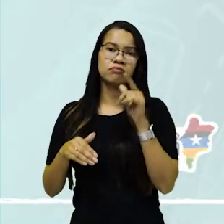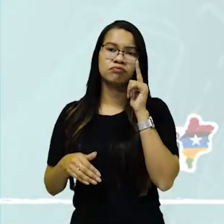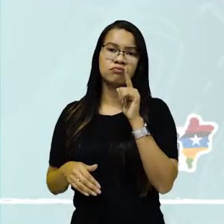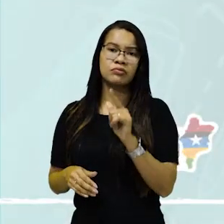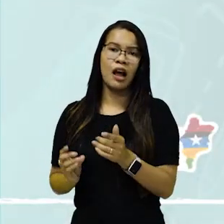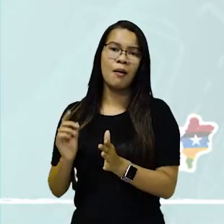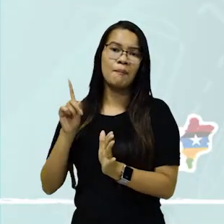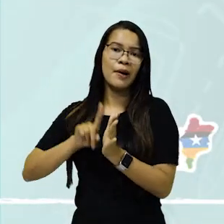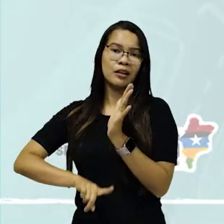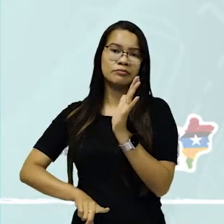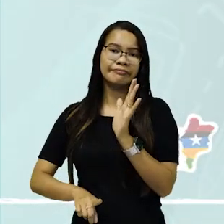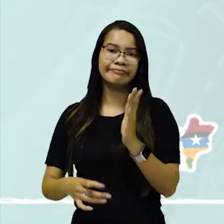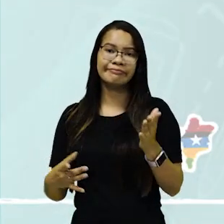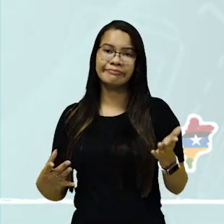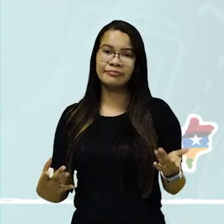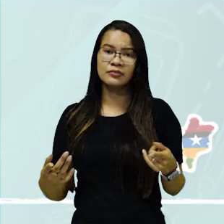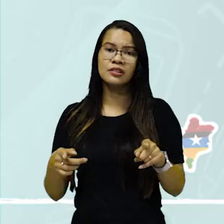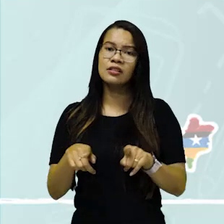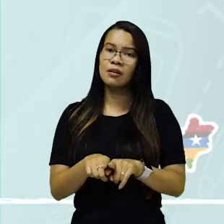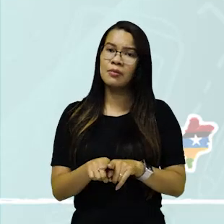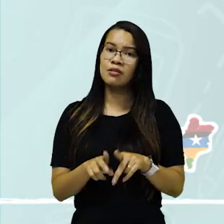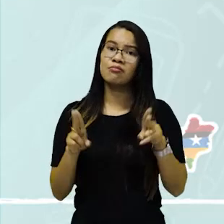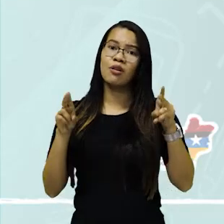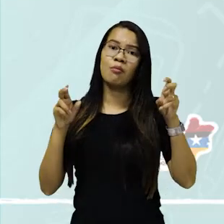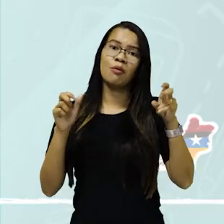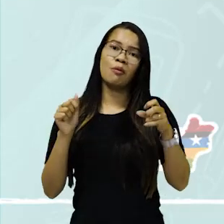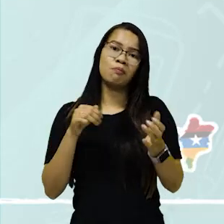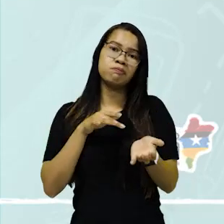Sem falar na questão do assédio.